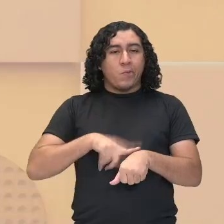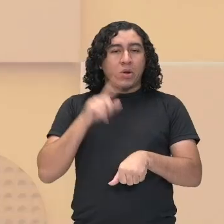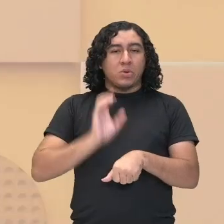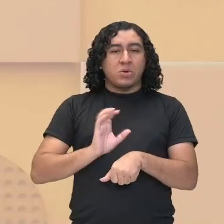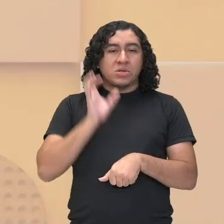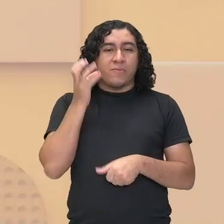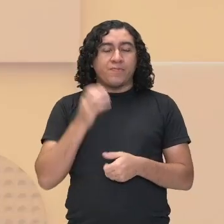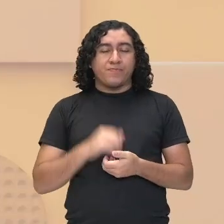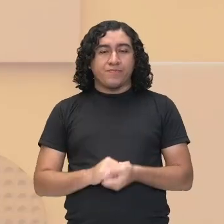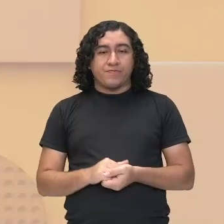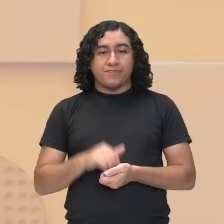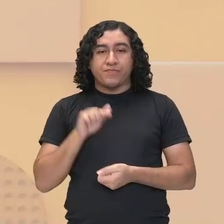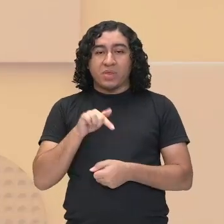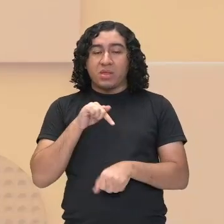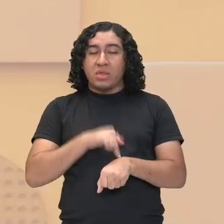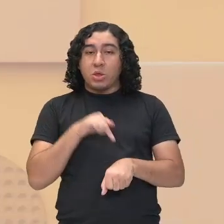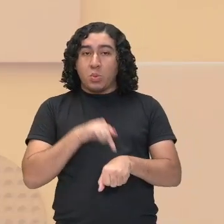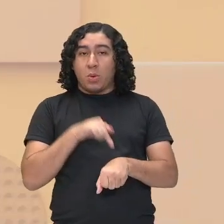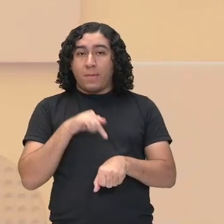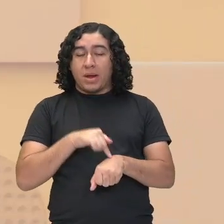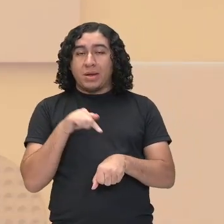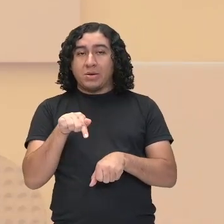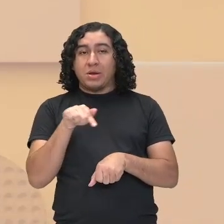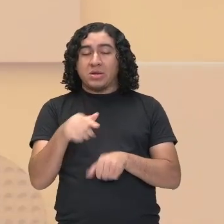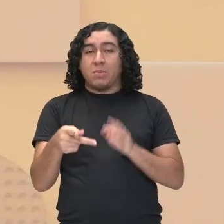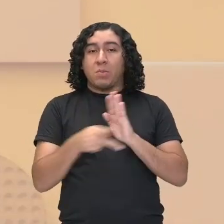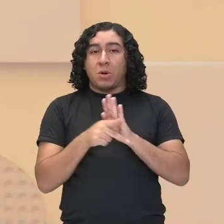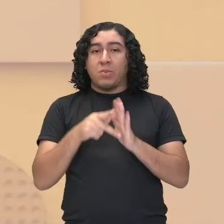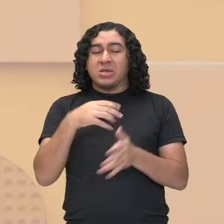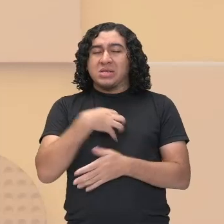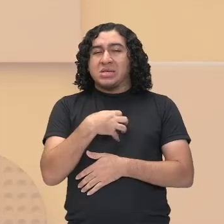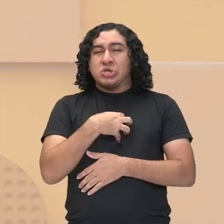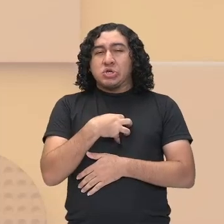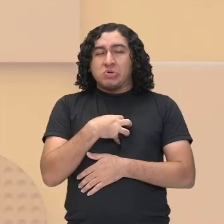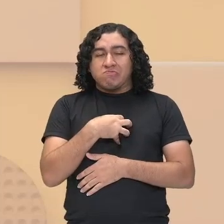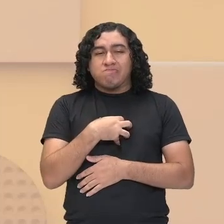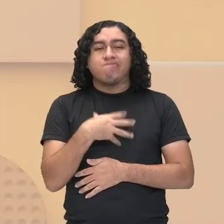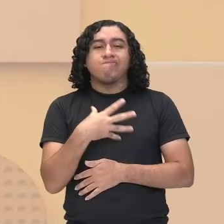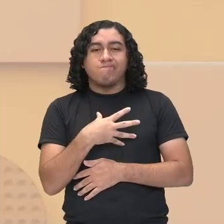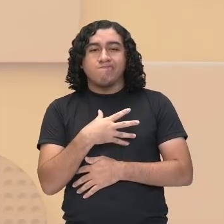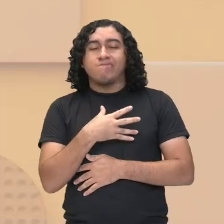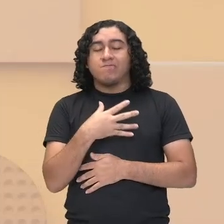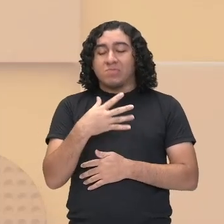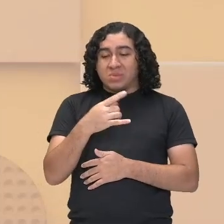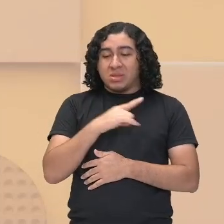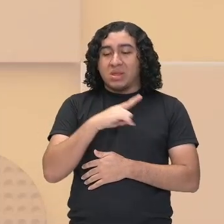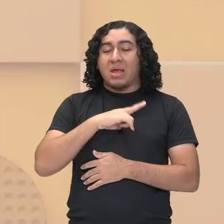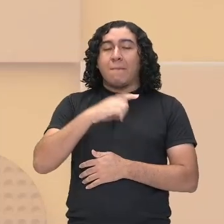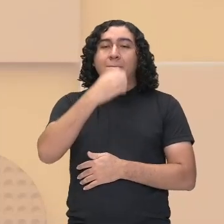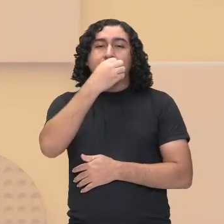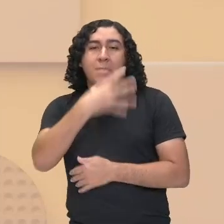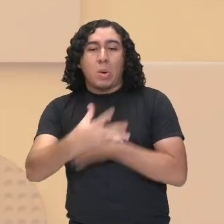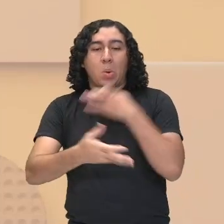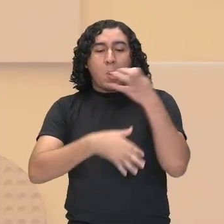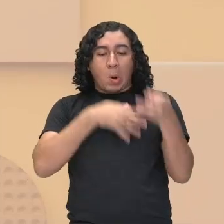nesses momentos fúnebres, o Bossuet ele vai ser bastante elogiado e a sua oratória vai ser